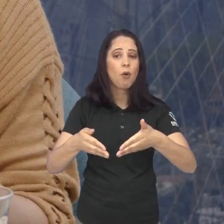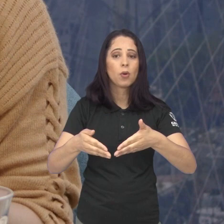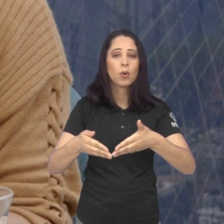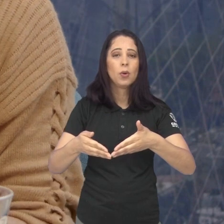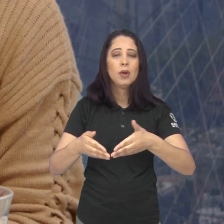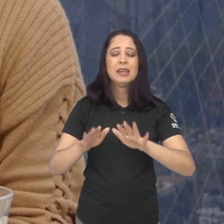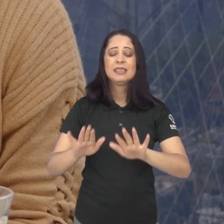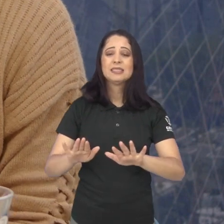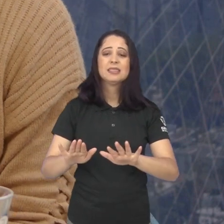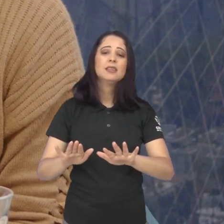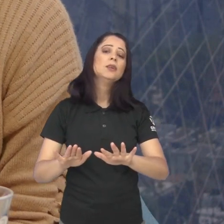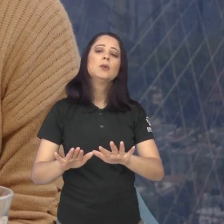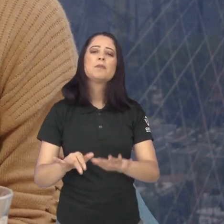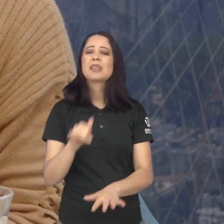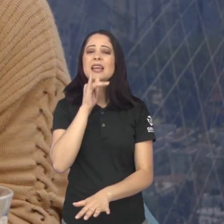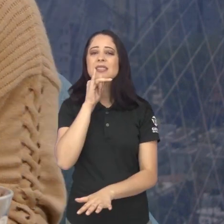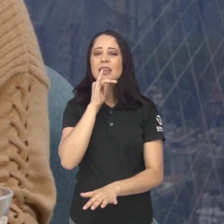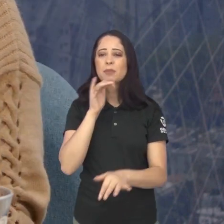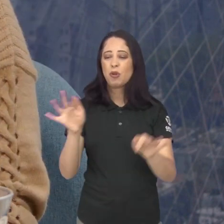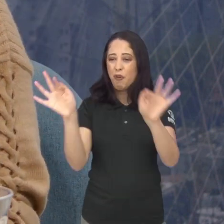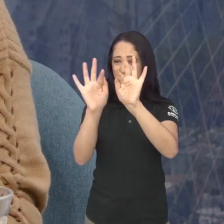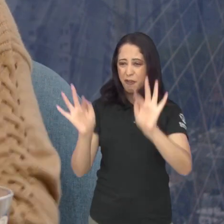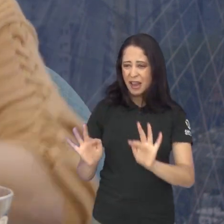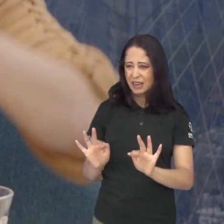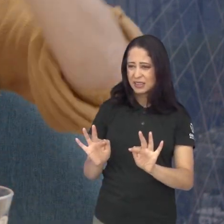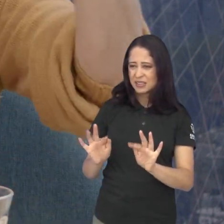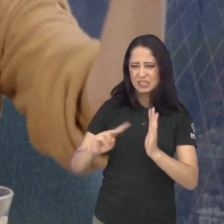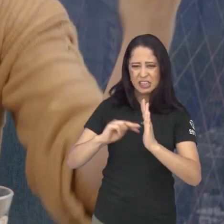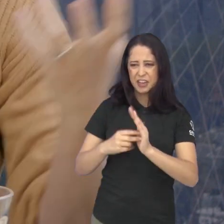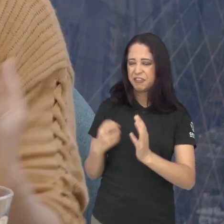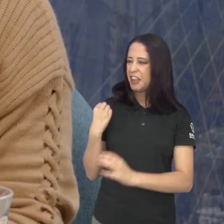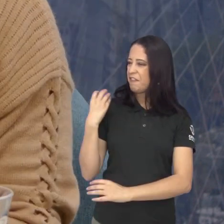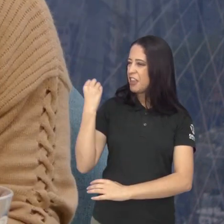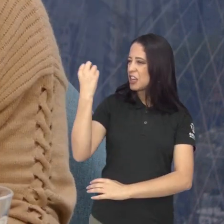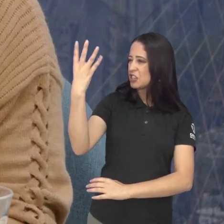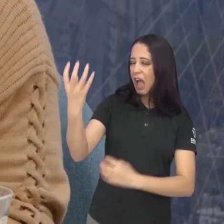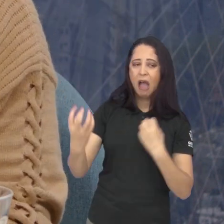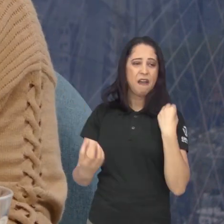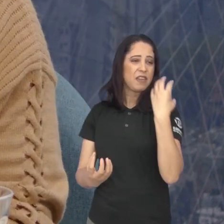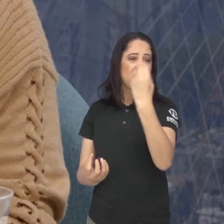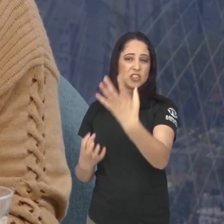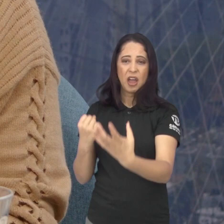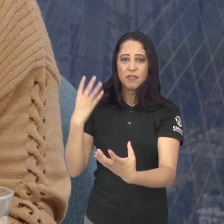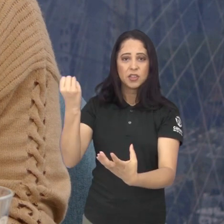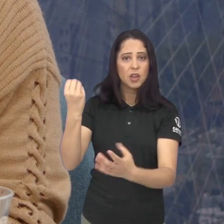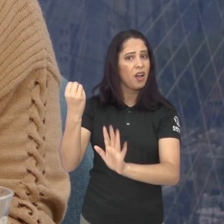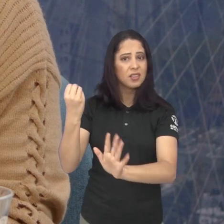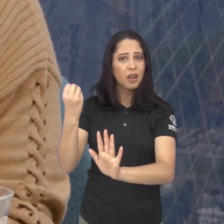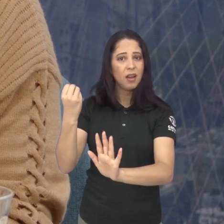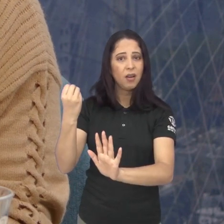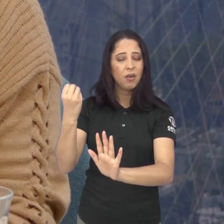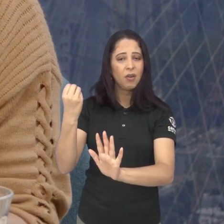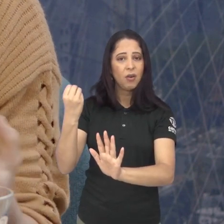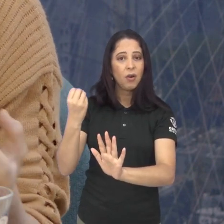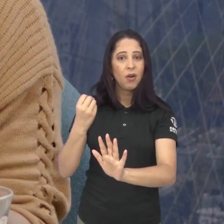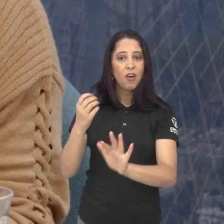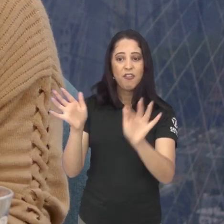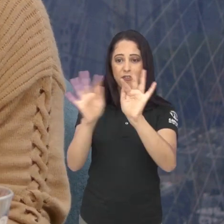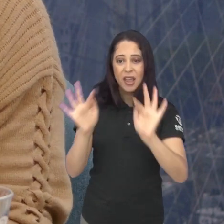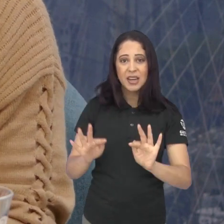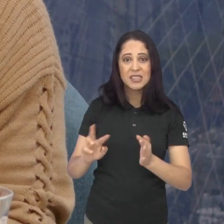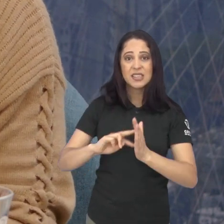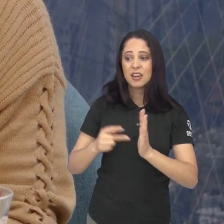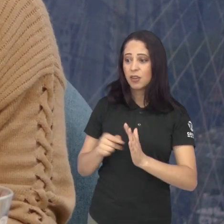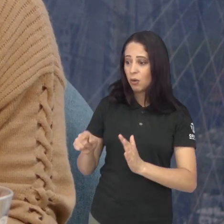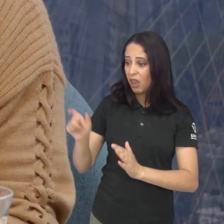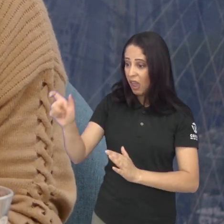Então, eu tive que entender que ser feliz não é poder viajar 10 vezes no ano, mas ser feliz, de repente, é ver meu filho conseguir